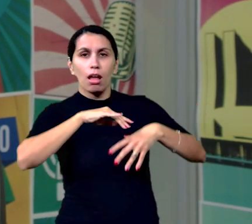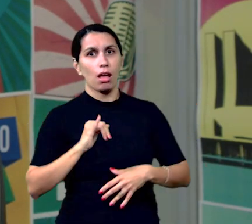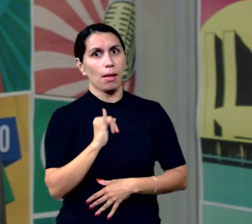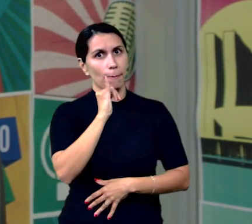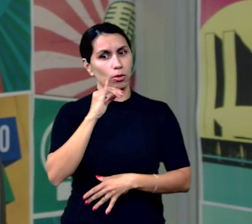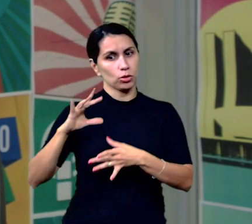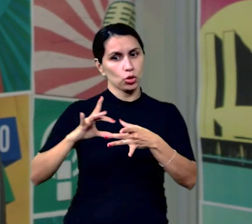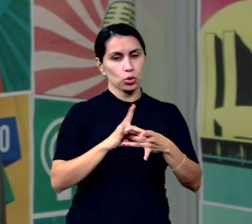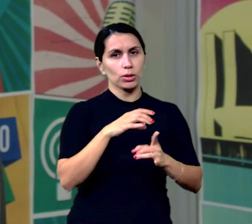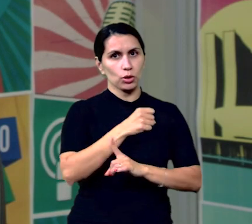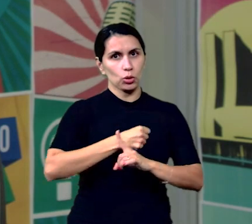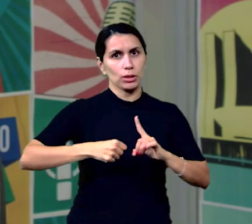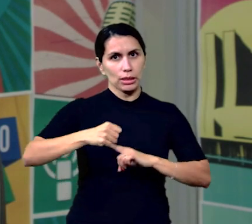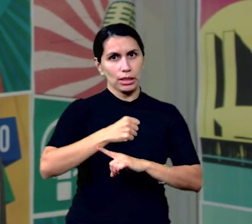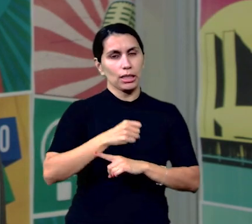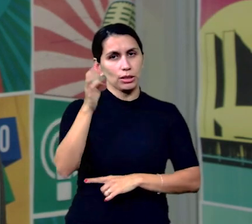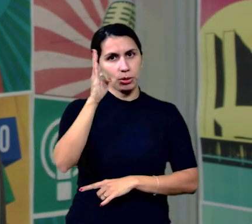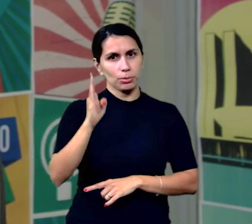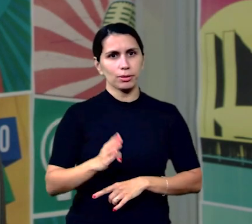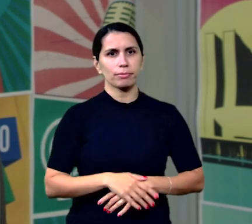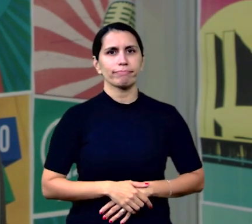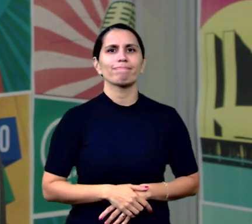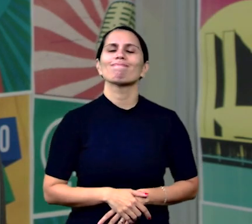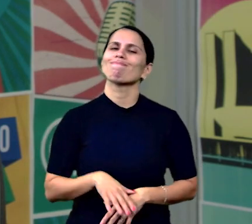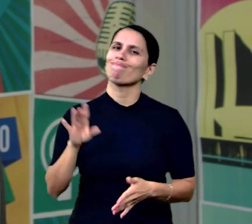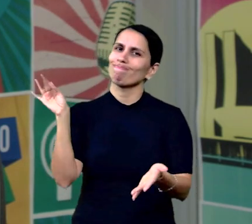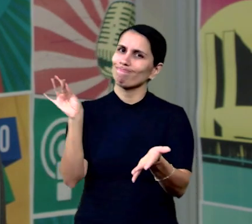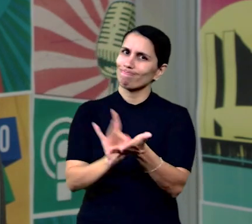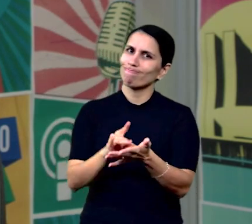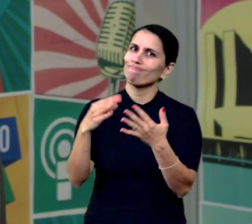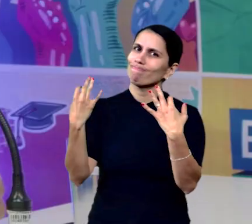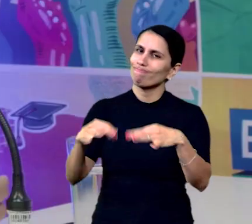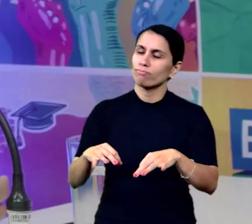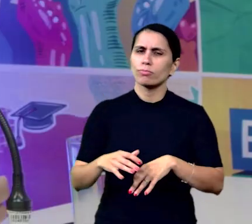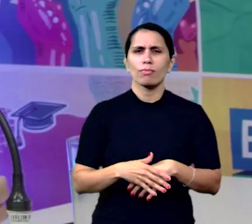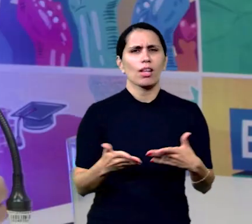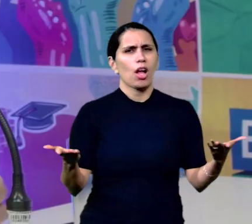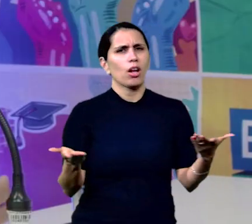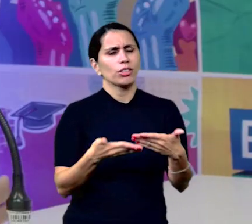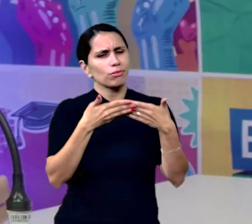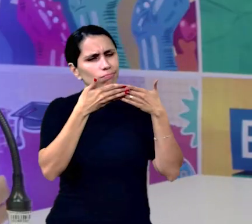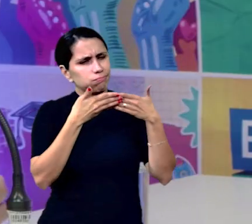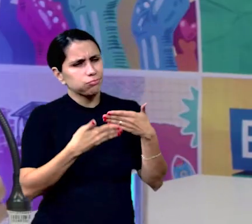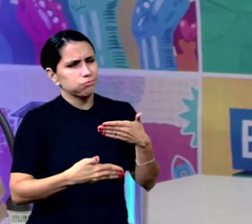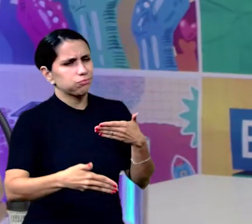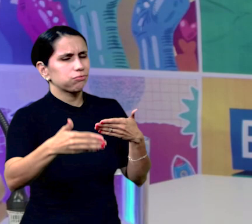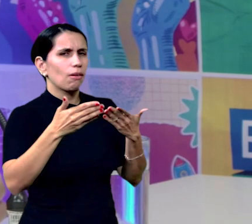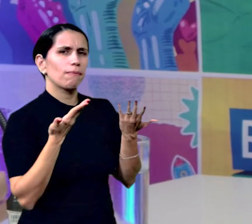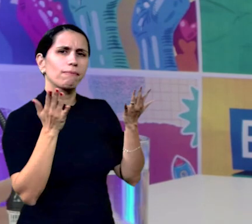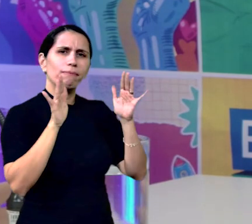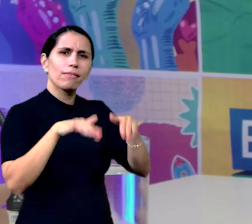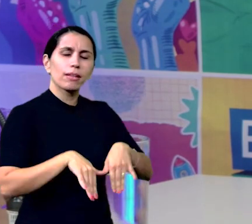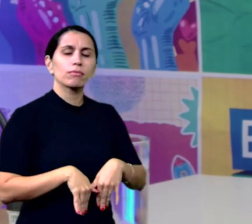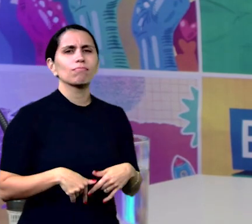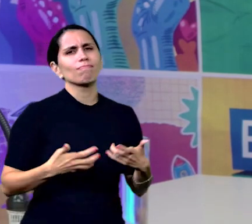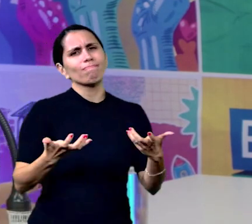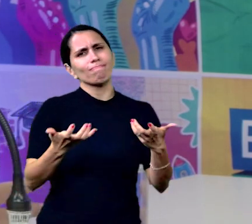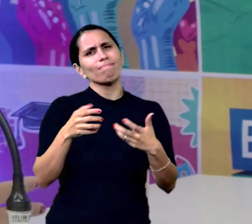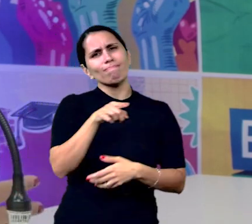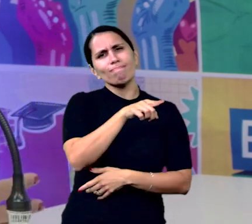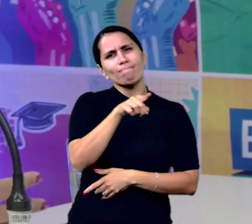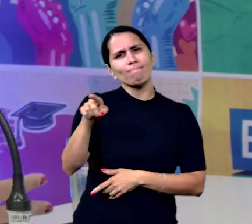sociedade para pensar a sociedade brasileira. E sim, é verdade. A gente já está se encaminhando para o final, e eu queria que